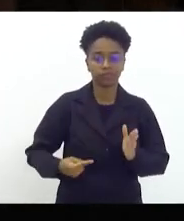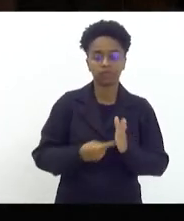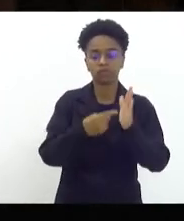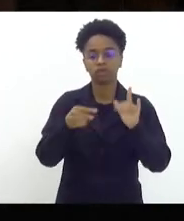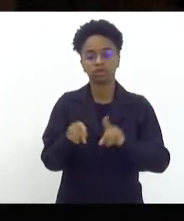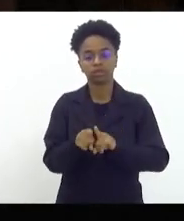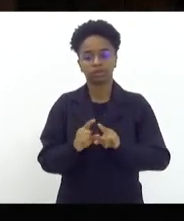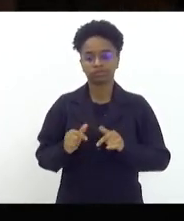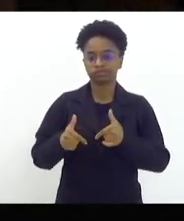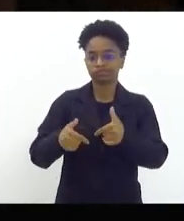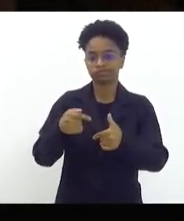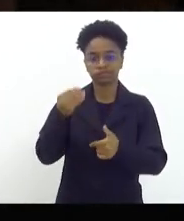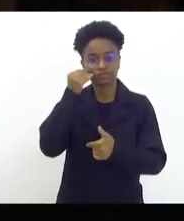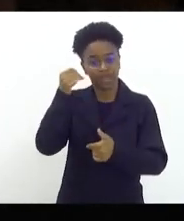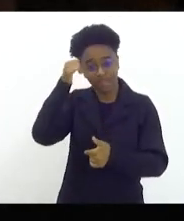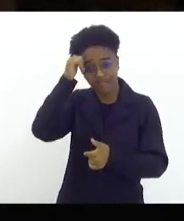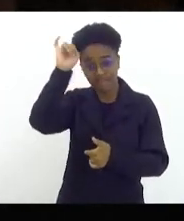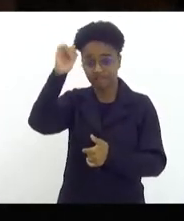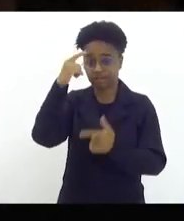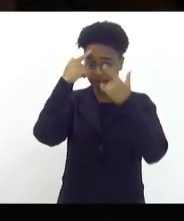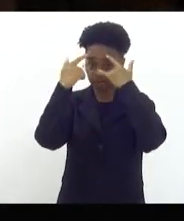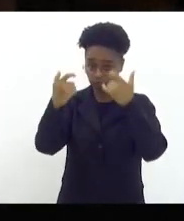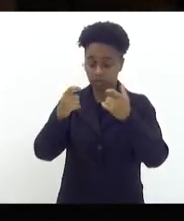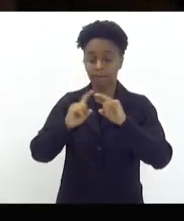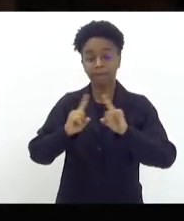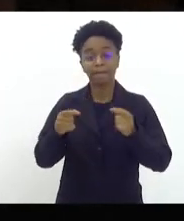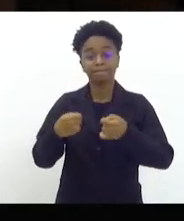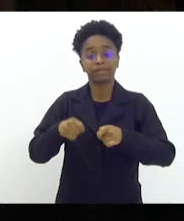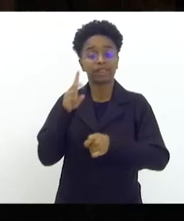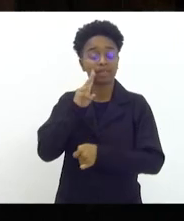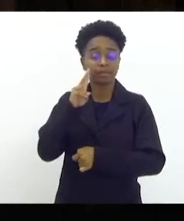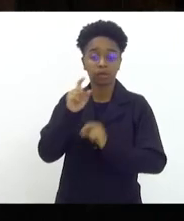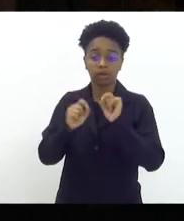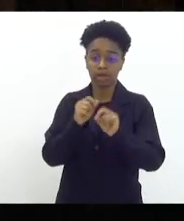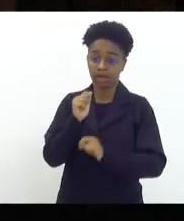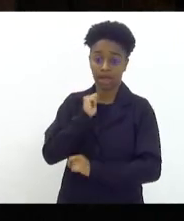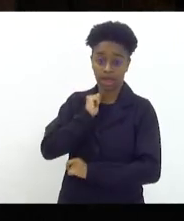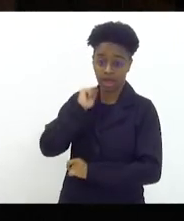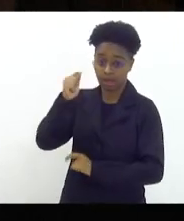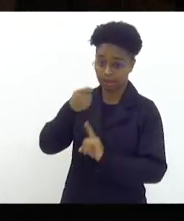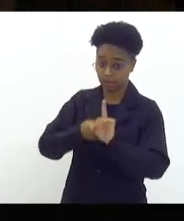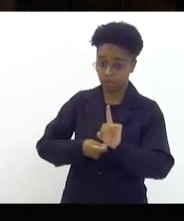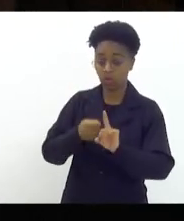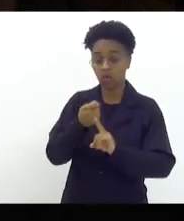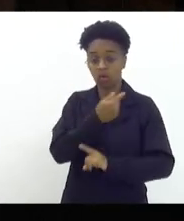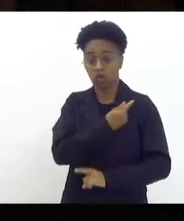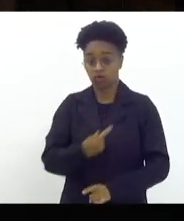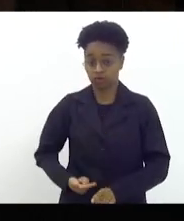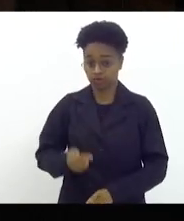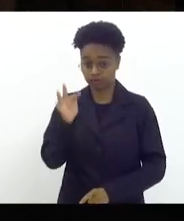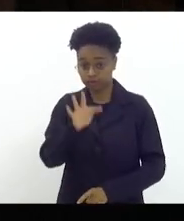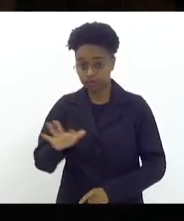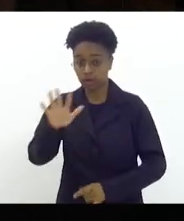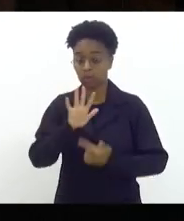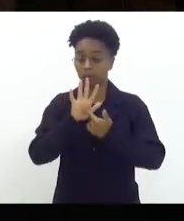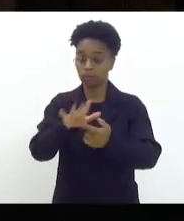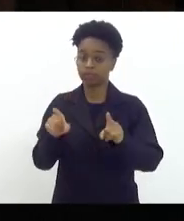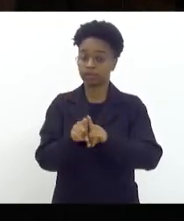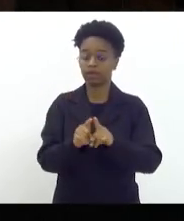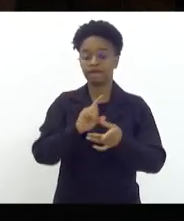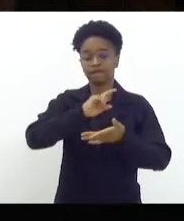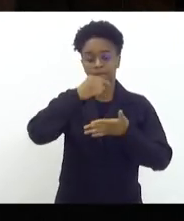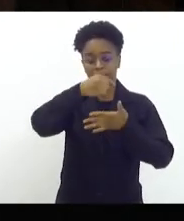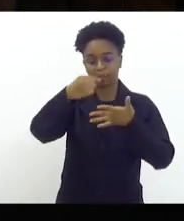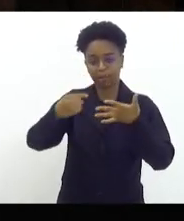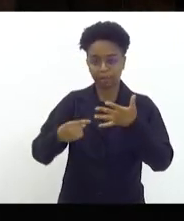tomarções preventivas cabe lembrar que em abril o governo federal anunciou também uma série de ações de segurança